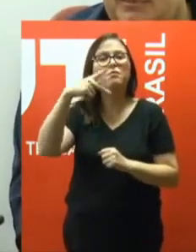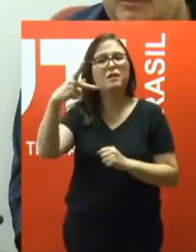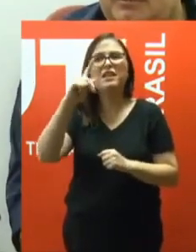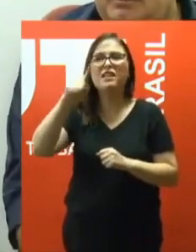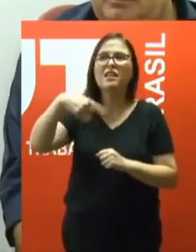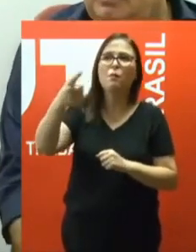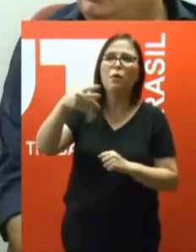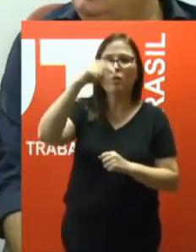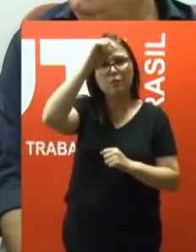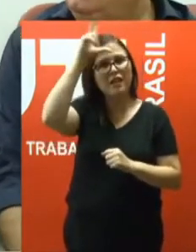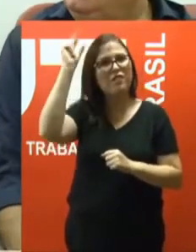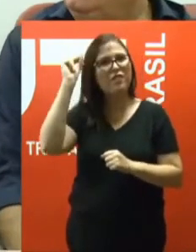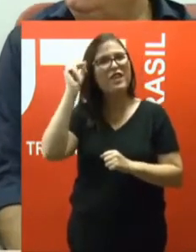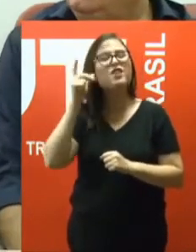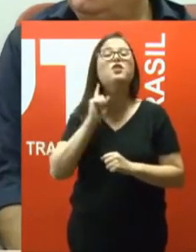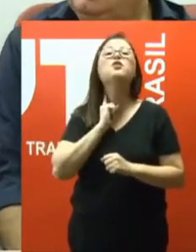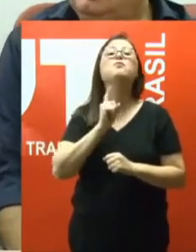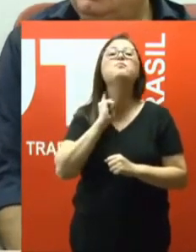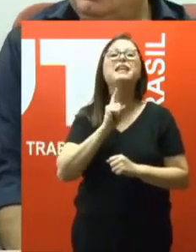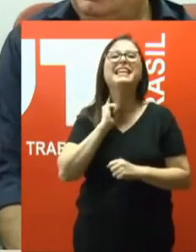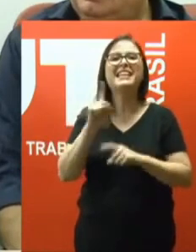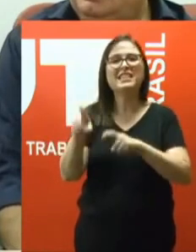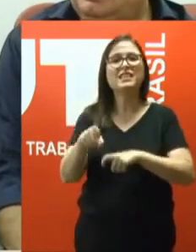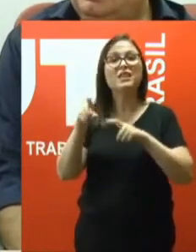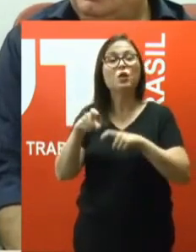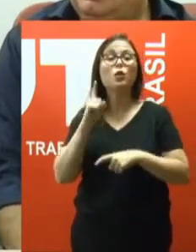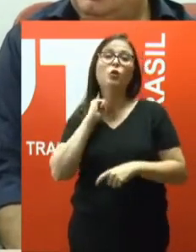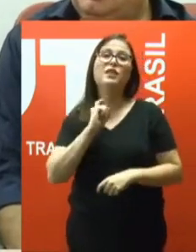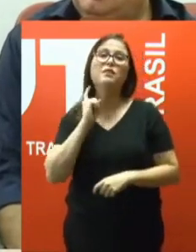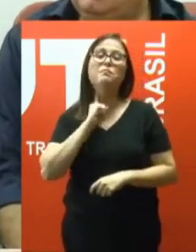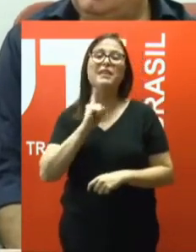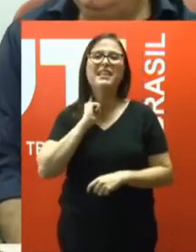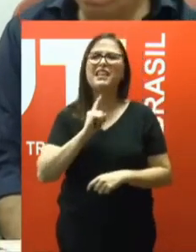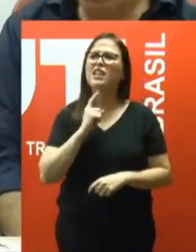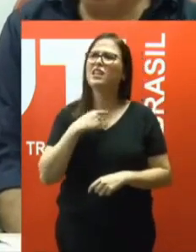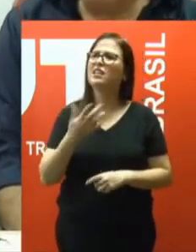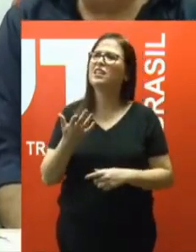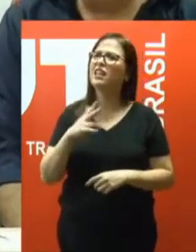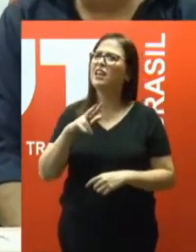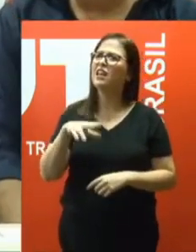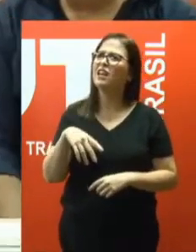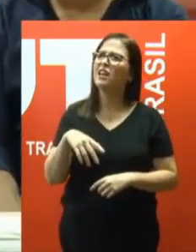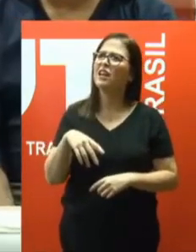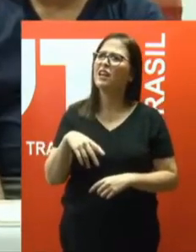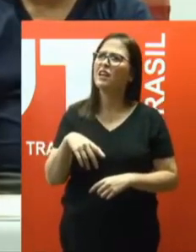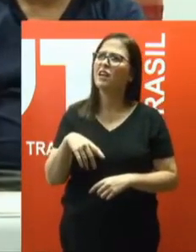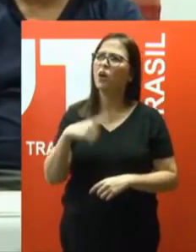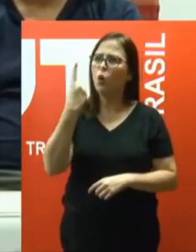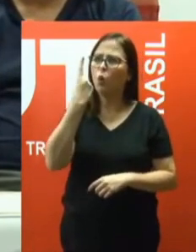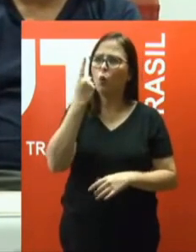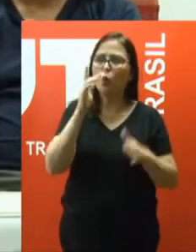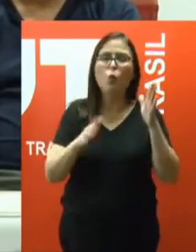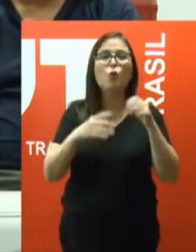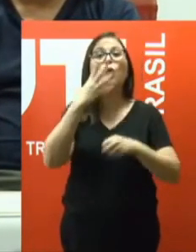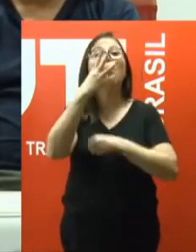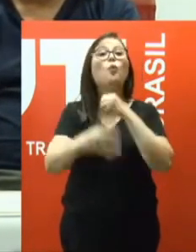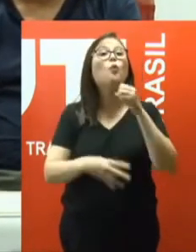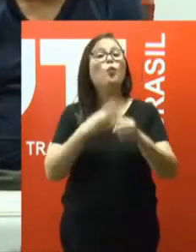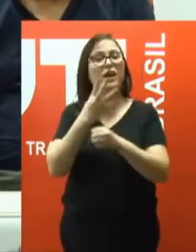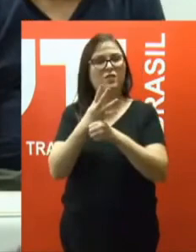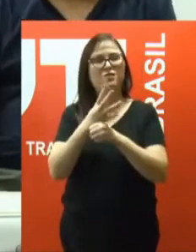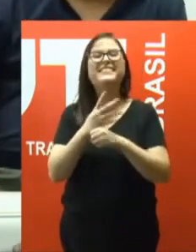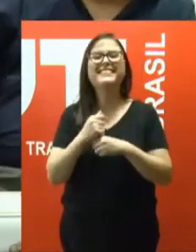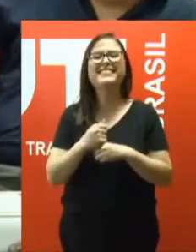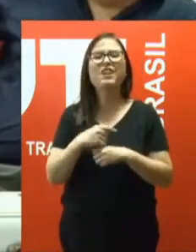cidade. Governou quanto tempo? Governou quanto tempo? Aí um dia eu cheguei